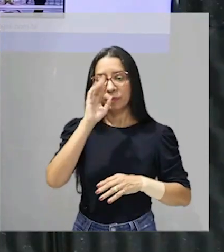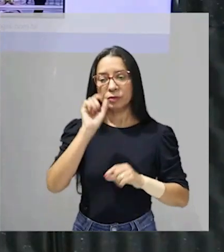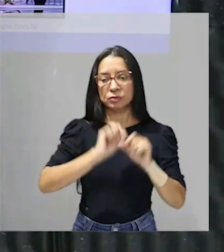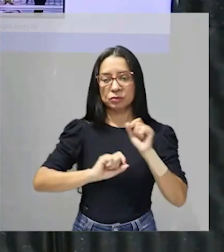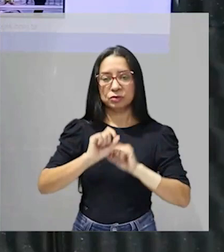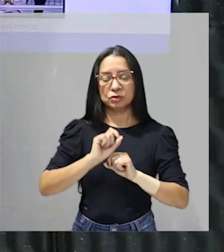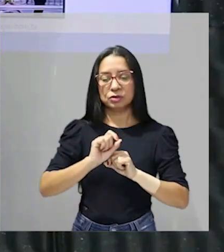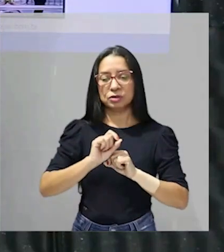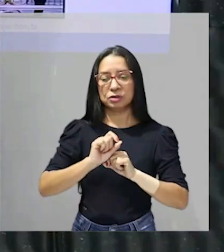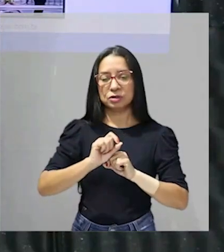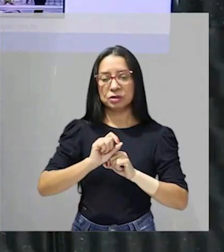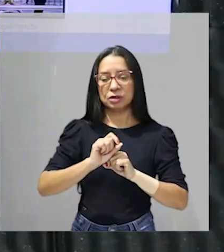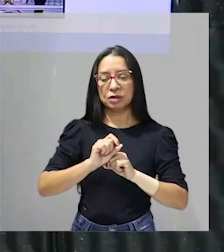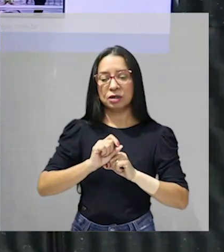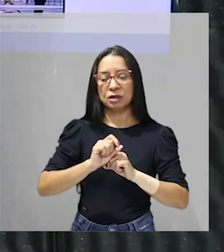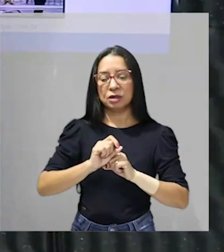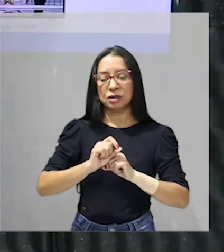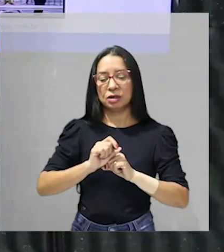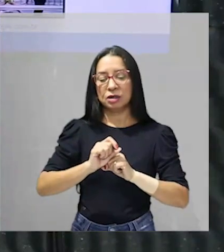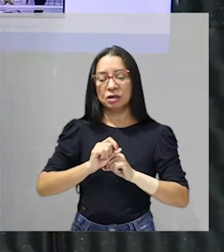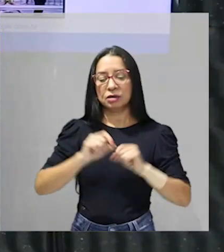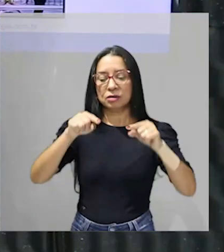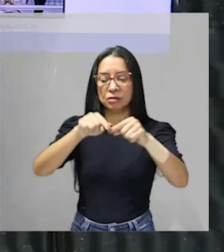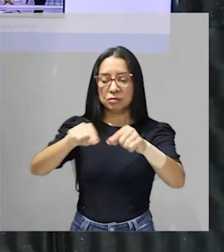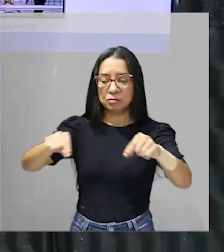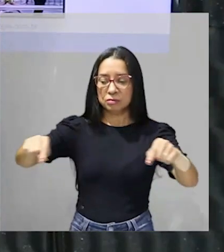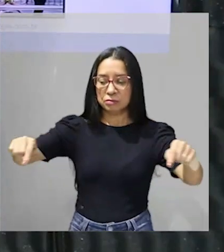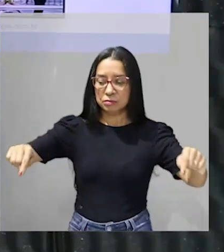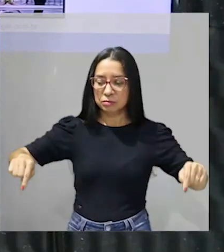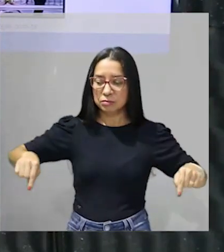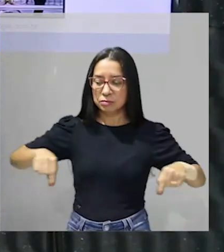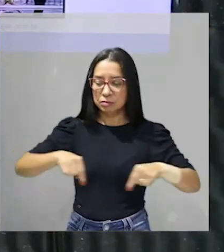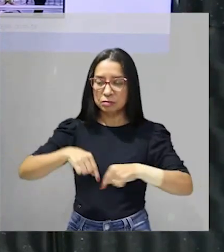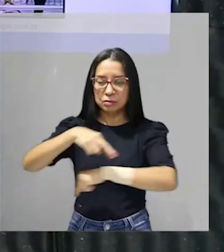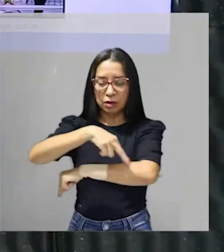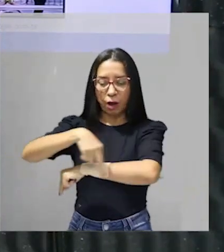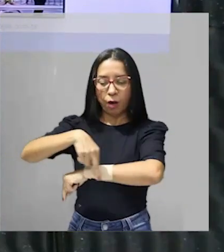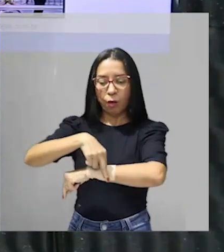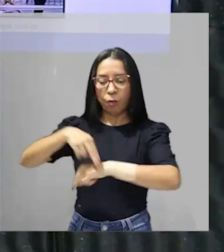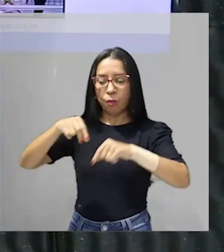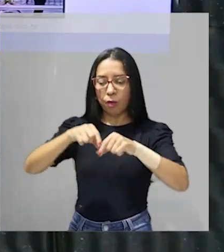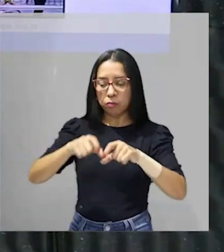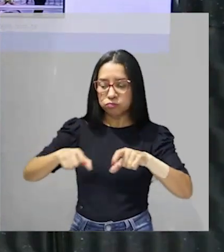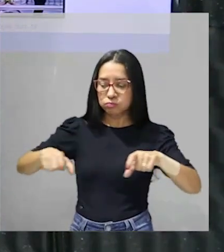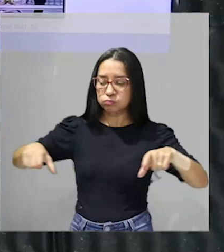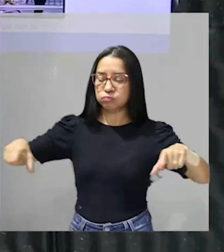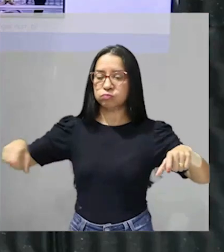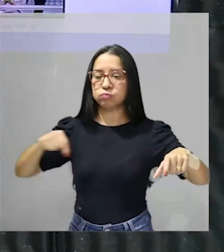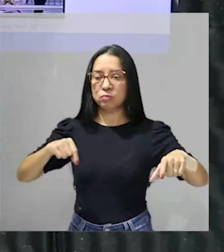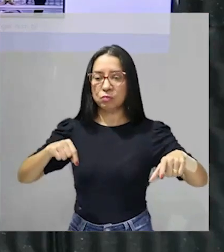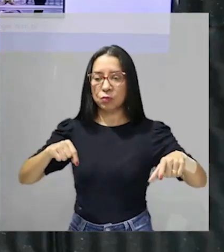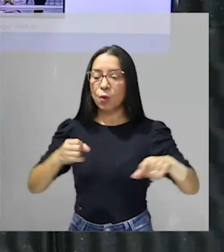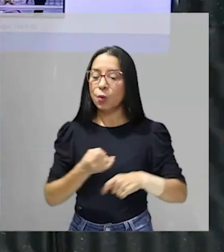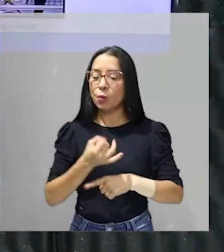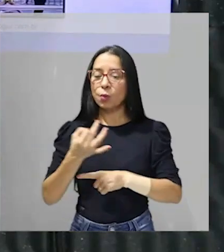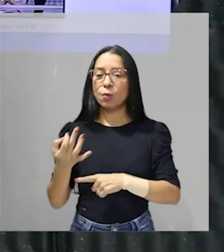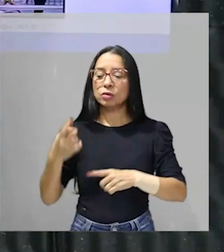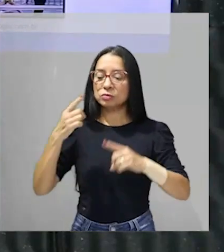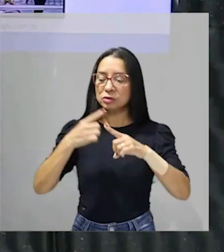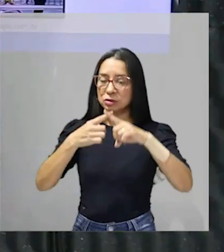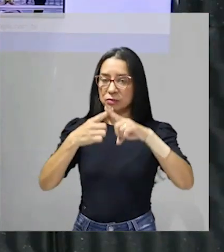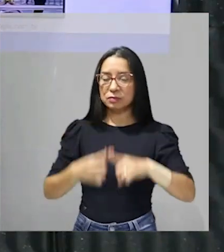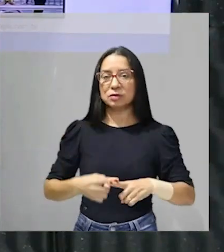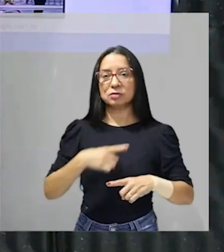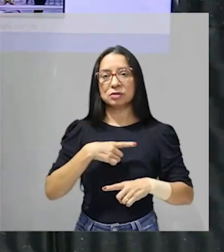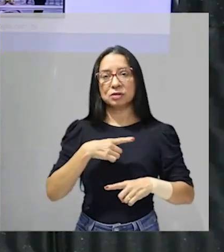da largura da rua da largura da rua da quantidade de desafiados que tem nós vamos adaptando